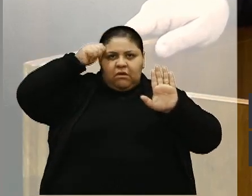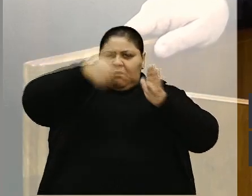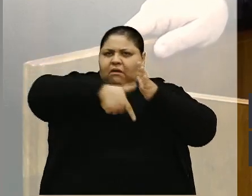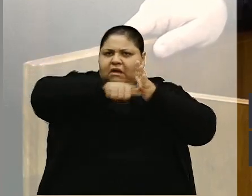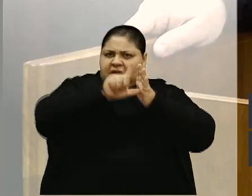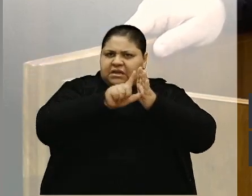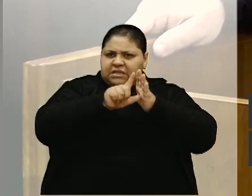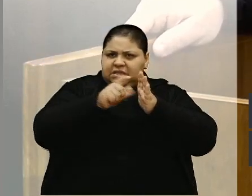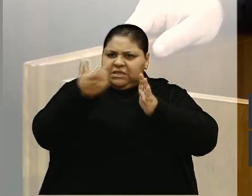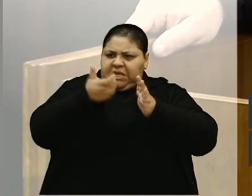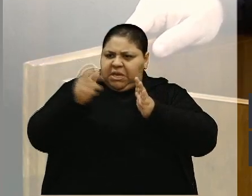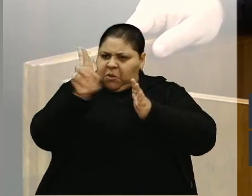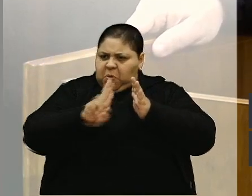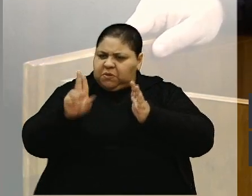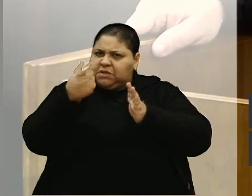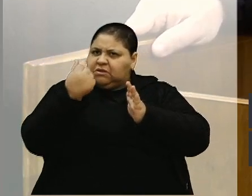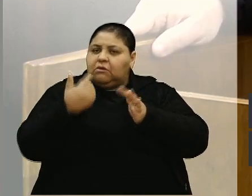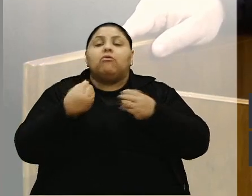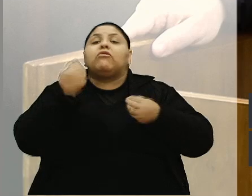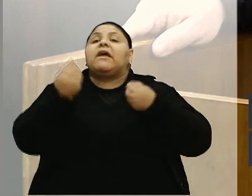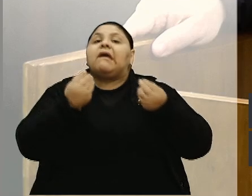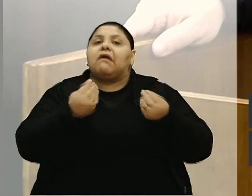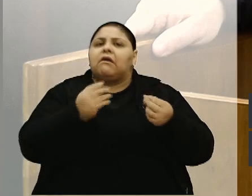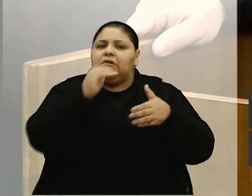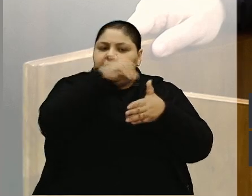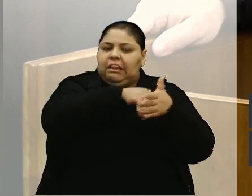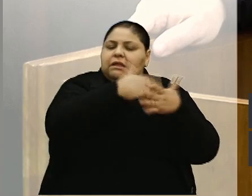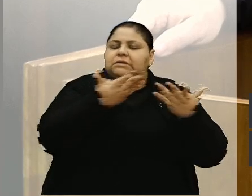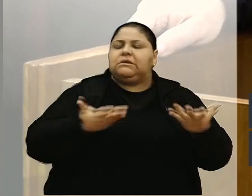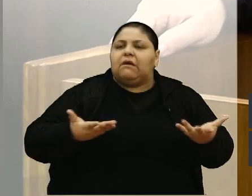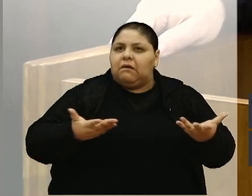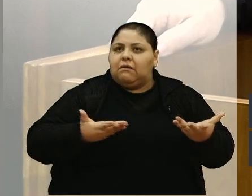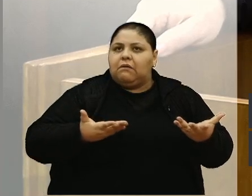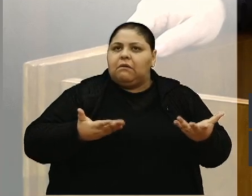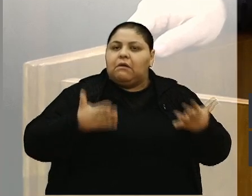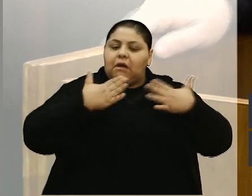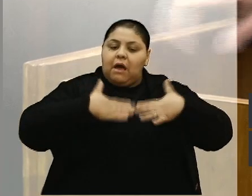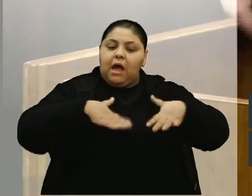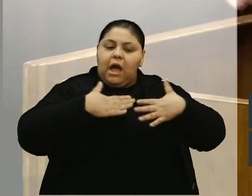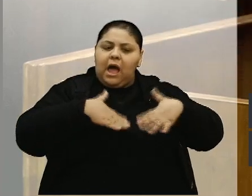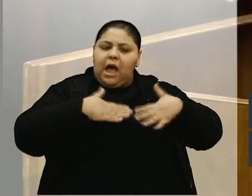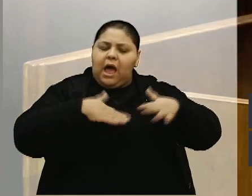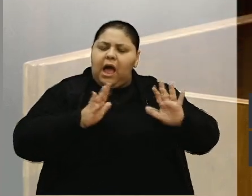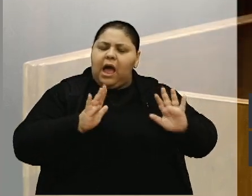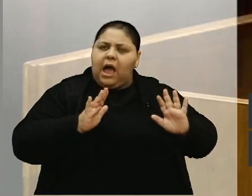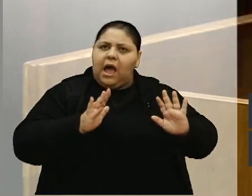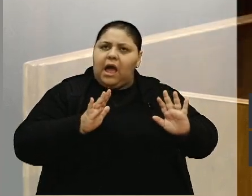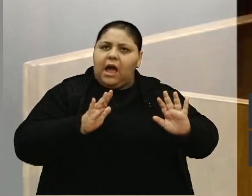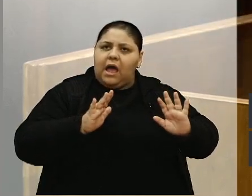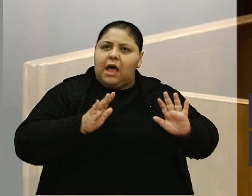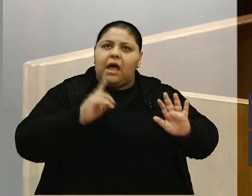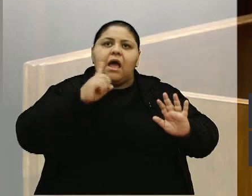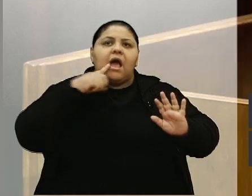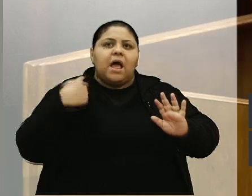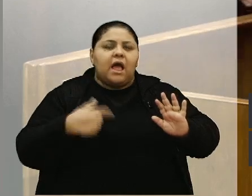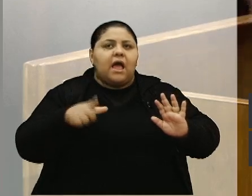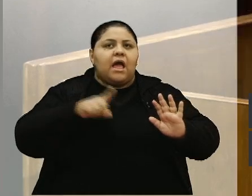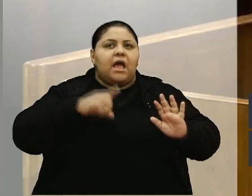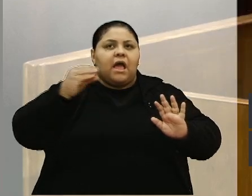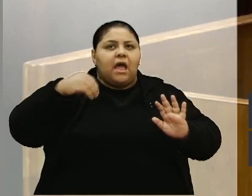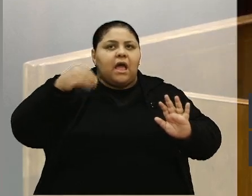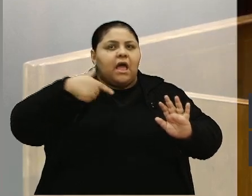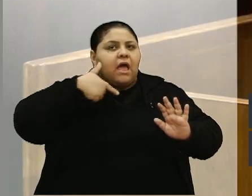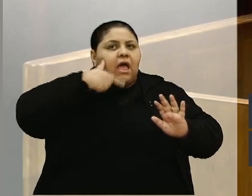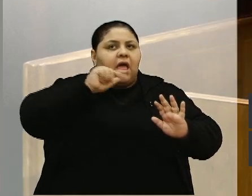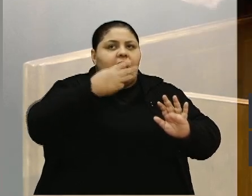Talvez o quê? Jogo eleitoral? Ir lá agradar com a raspadinha aquela que a Gladys sim tem experiência, que conseguiu